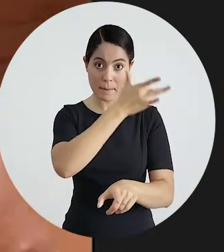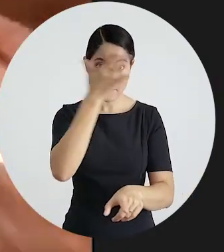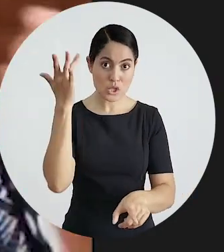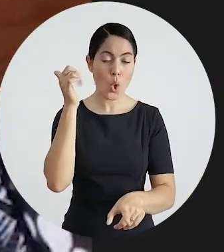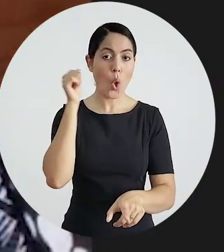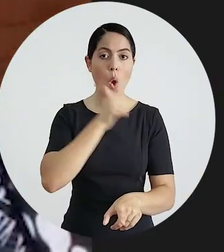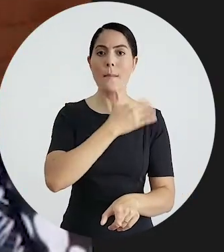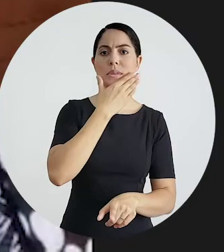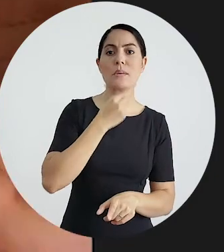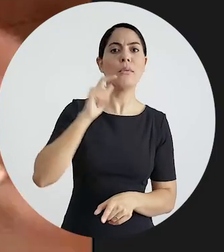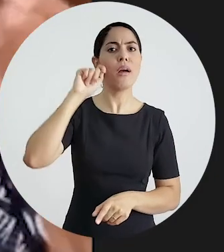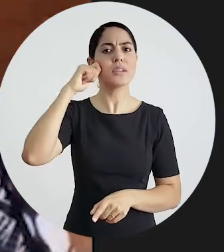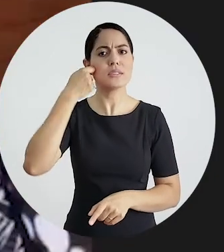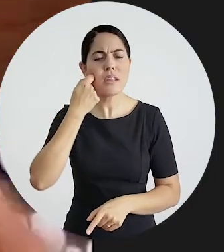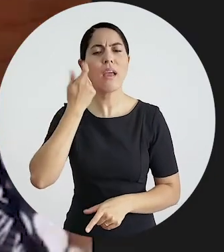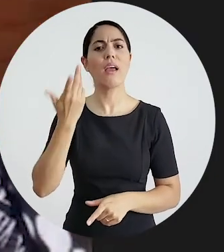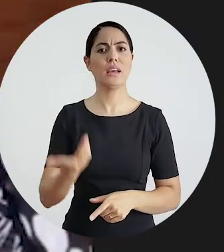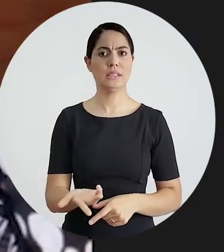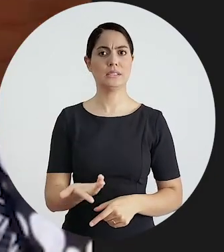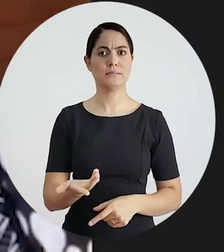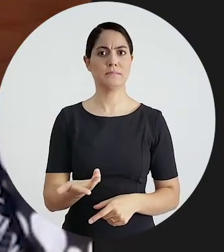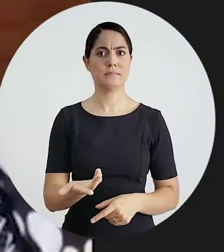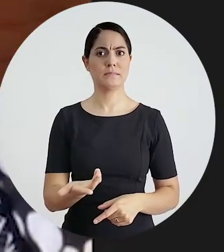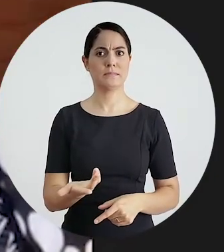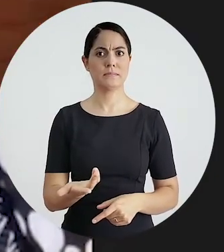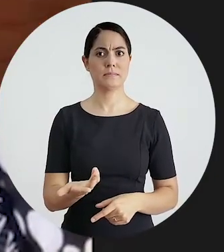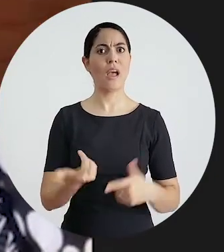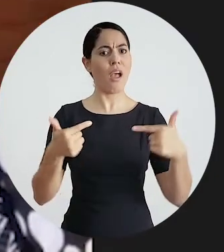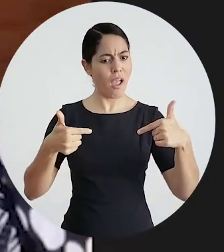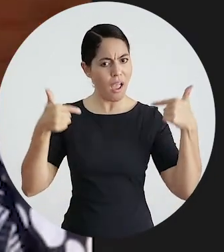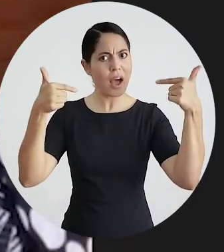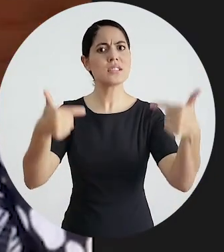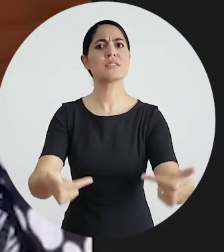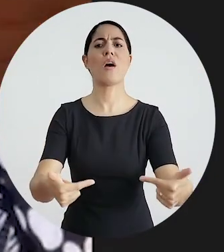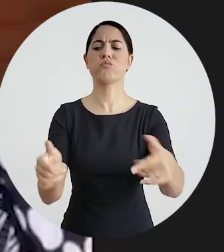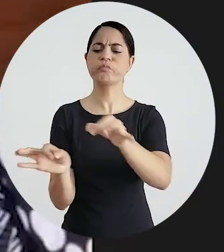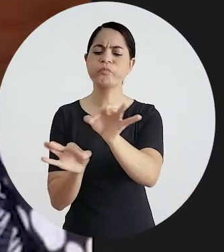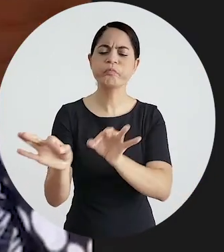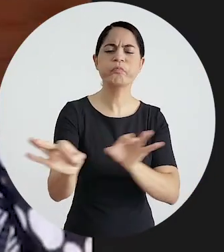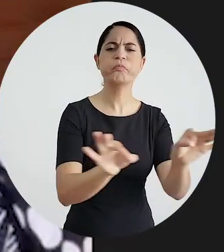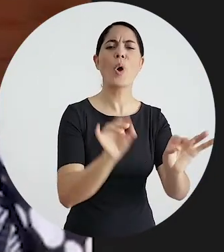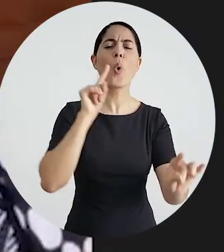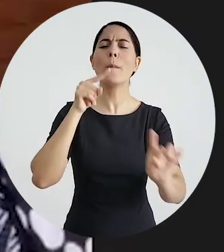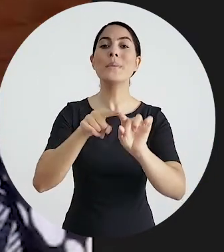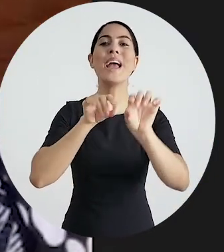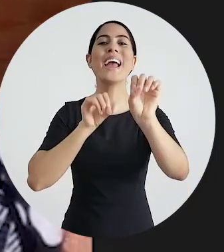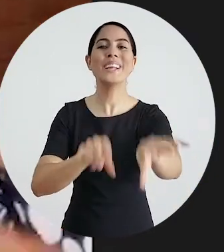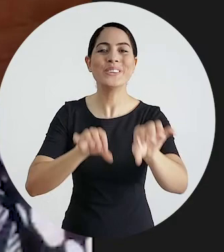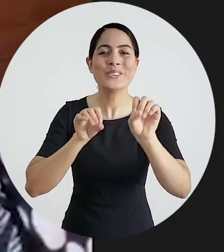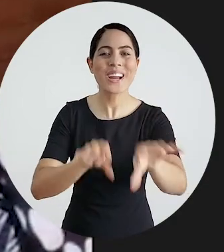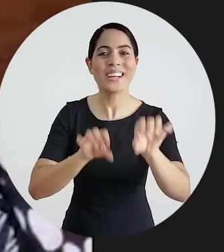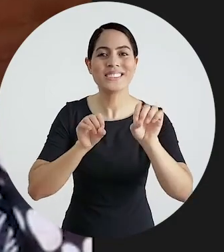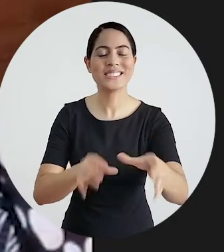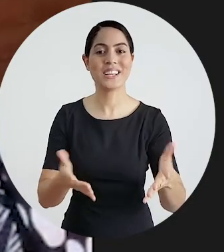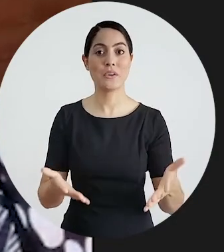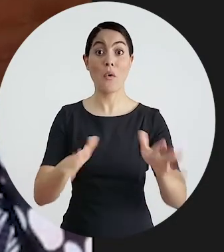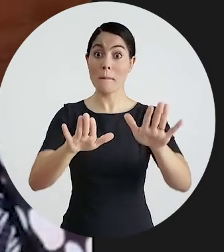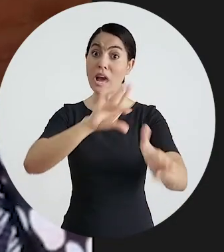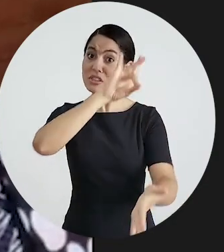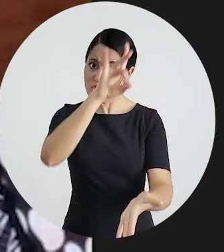maior representatividade de negros e negras no seio da OAB. Isso é uma